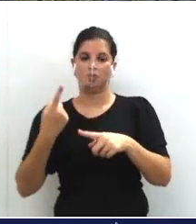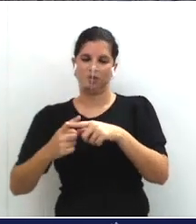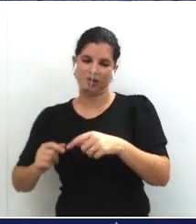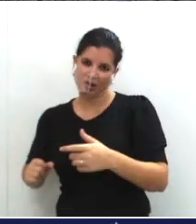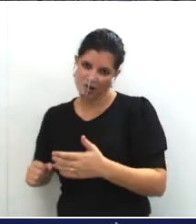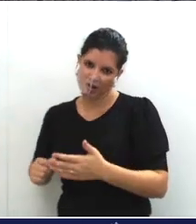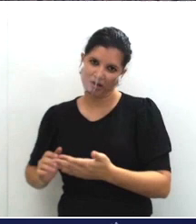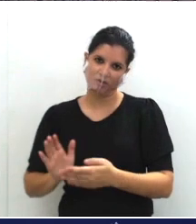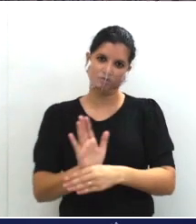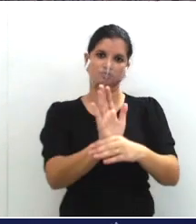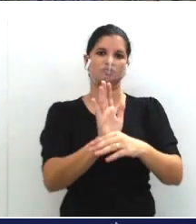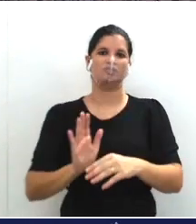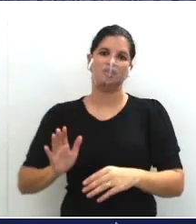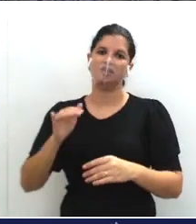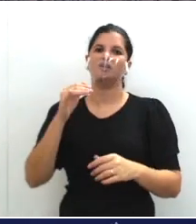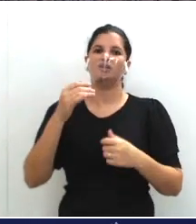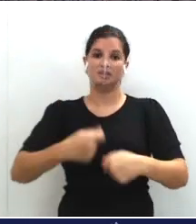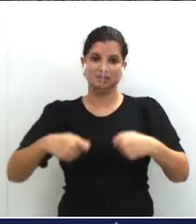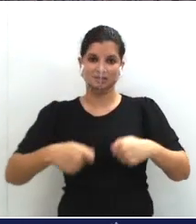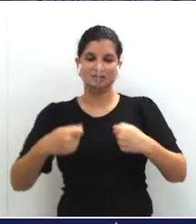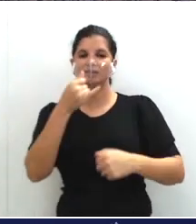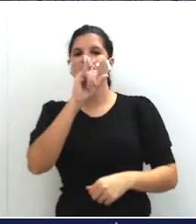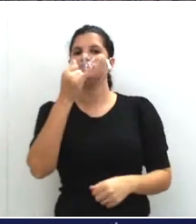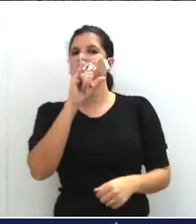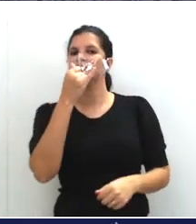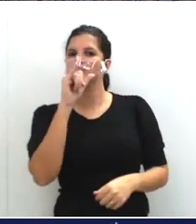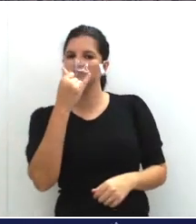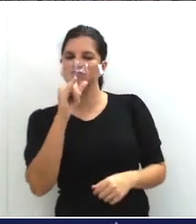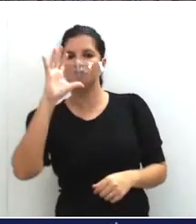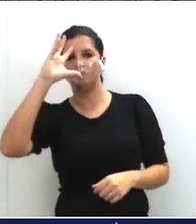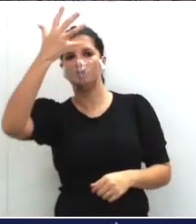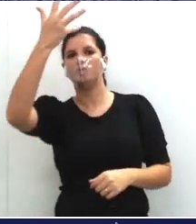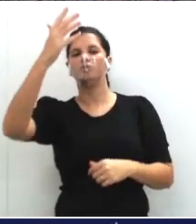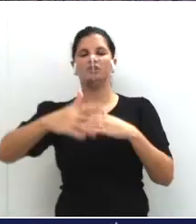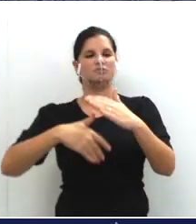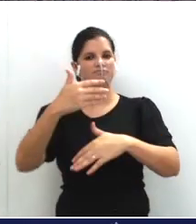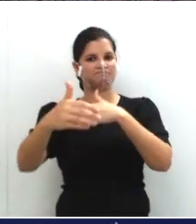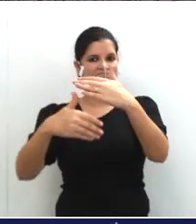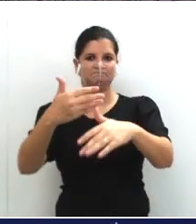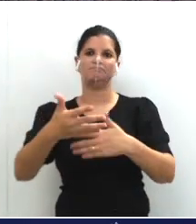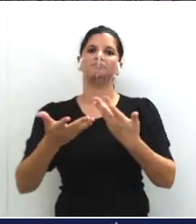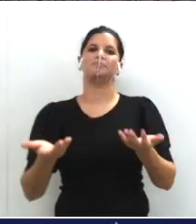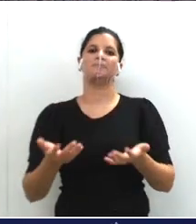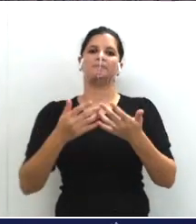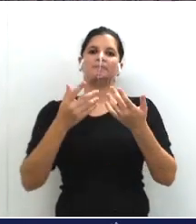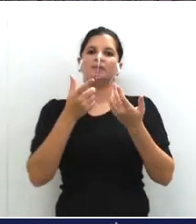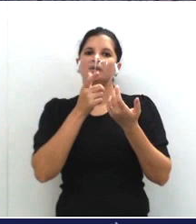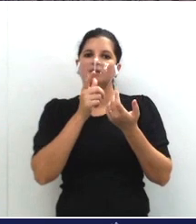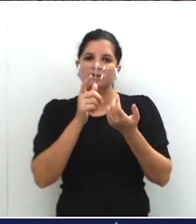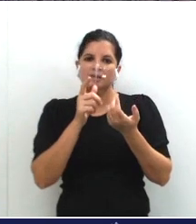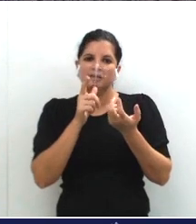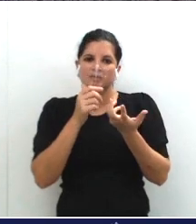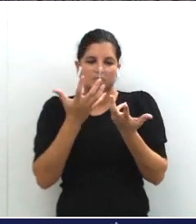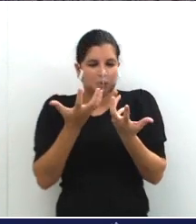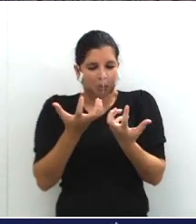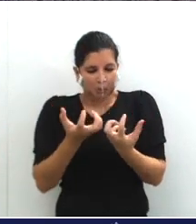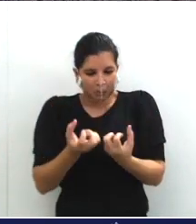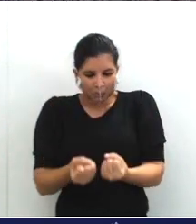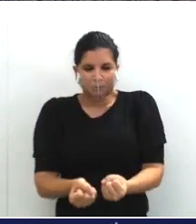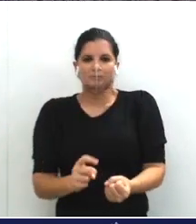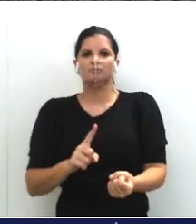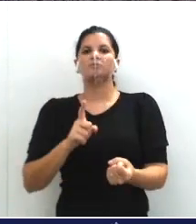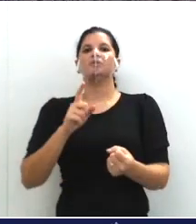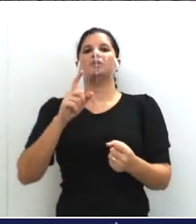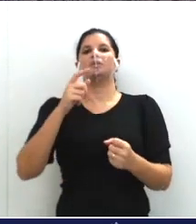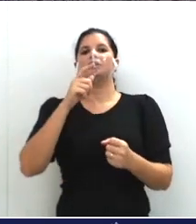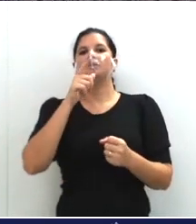na realidade, as necessidades energéticas que vai ocorrer durante os períodos de seca,